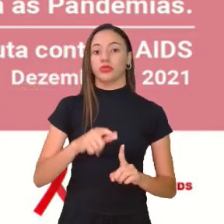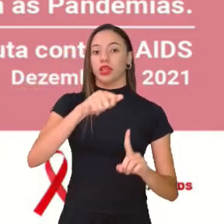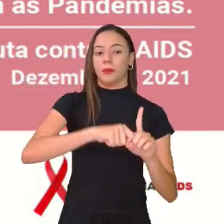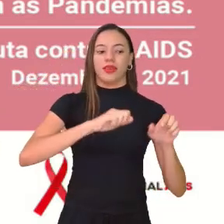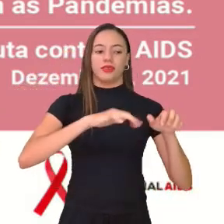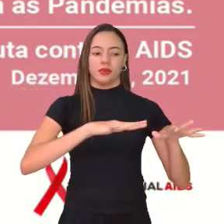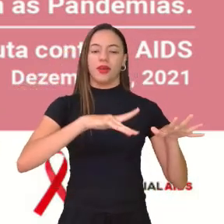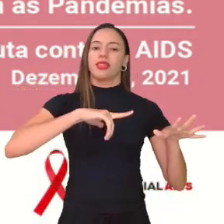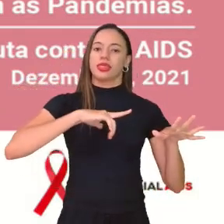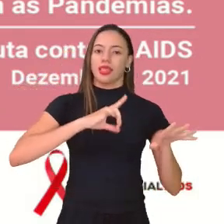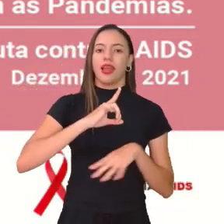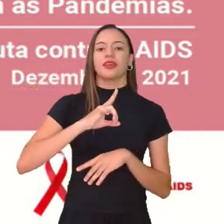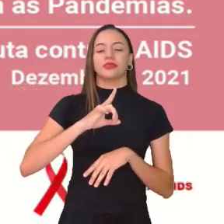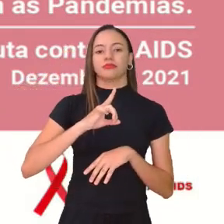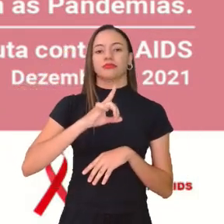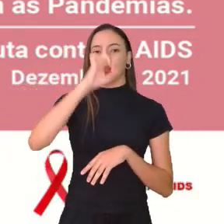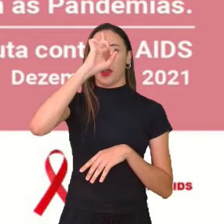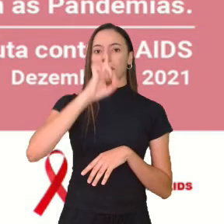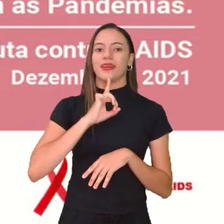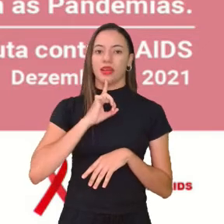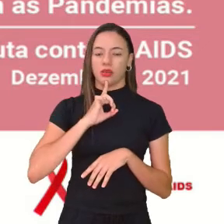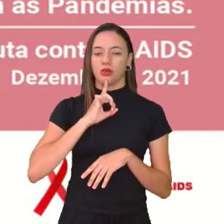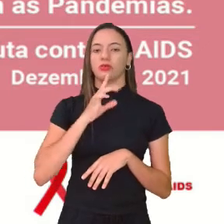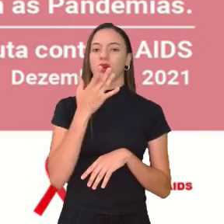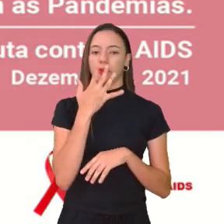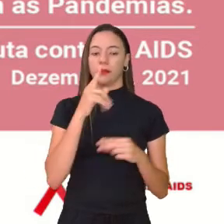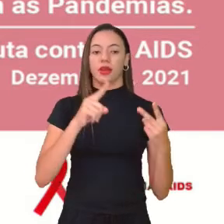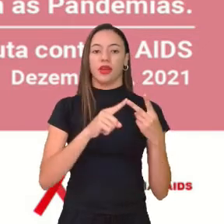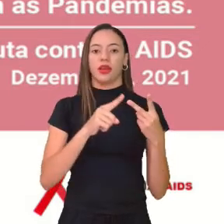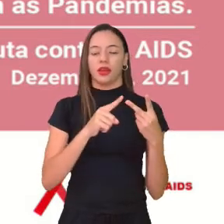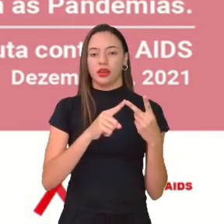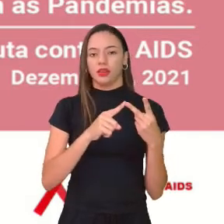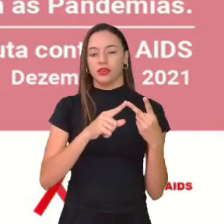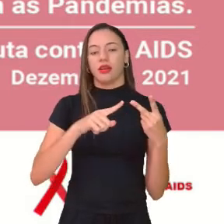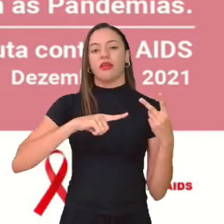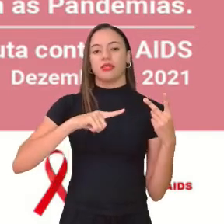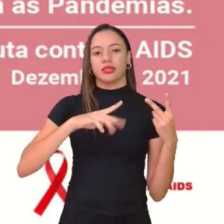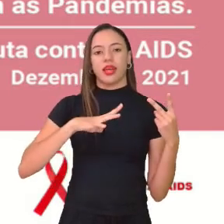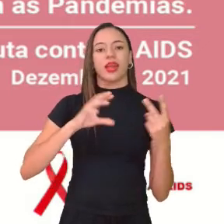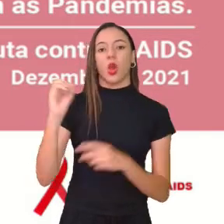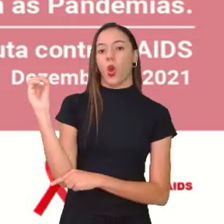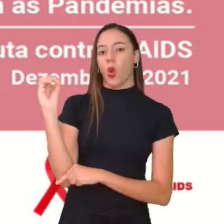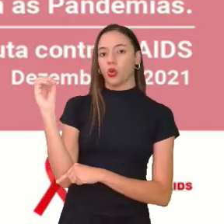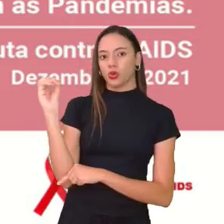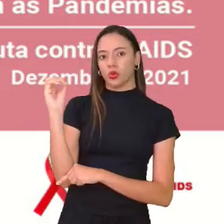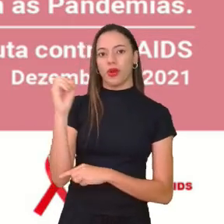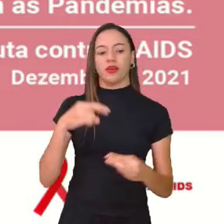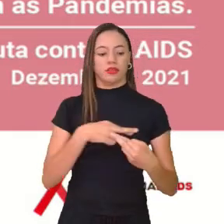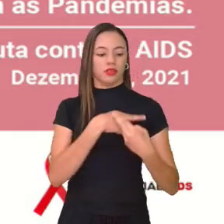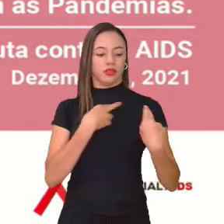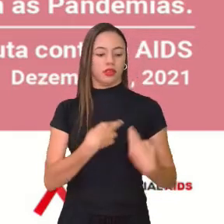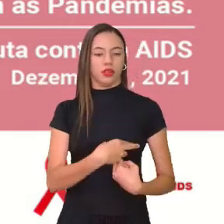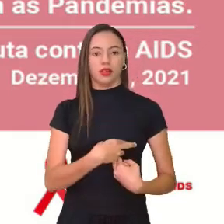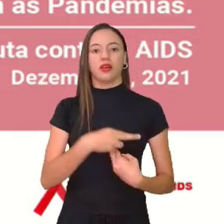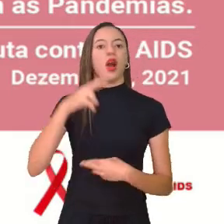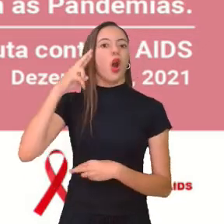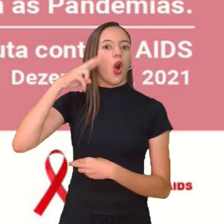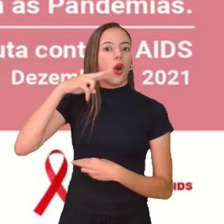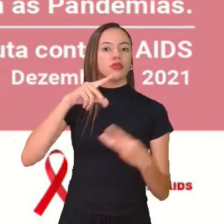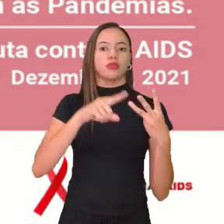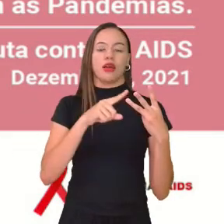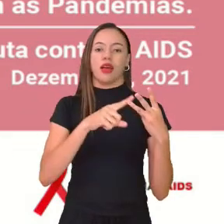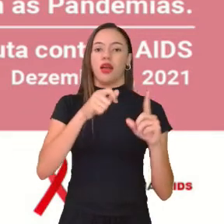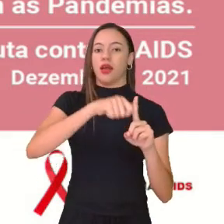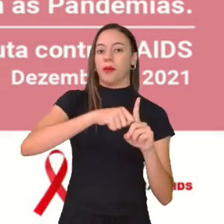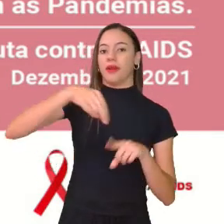Setembro Amarelo e era o laço amarelo. Outubro, a gente viu um pouco da história do Outubro Rosa com laço rosa. Novembro, a gente viu